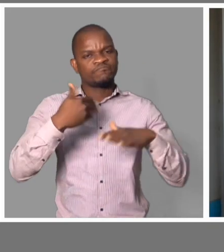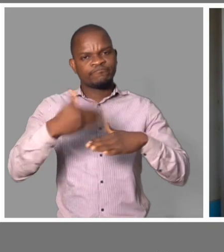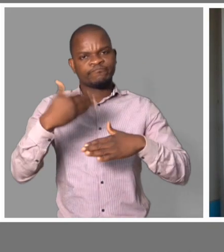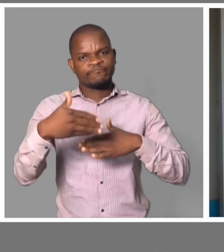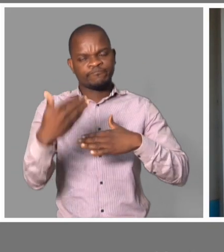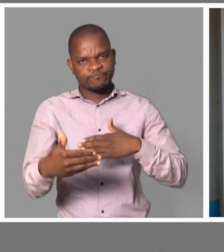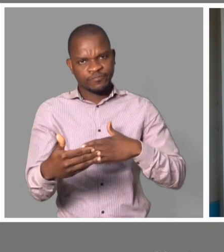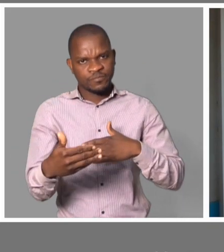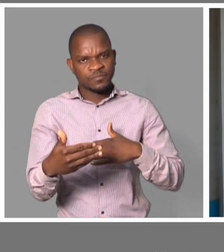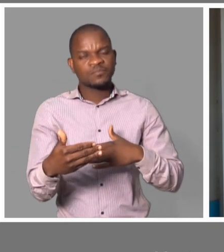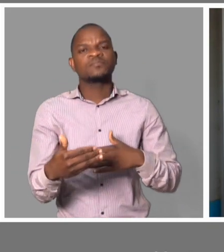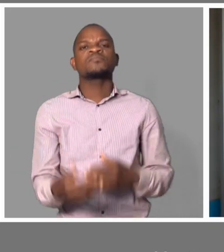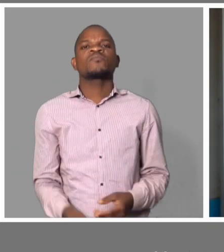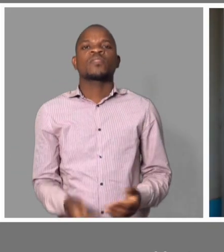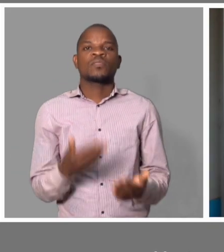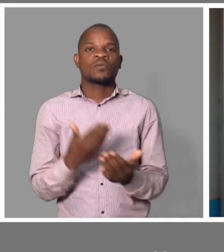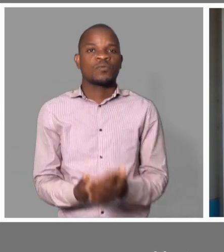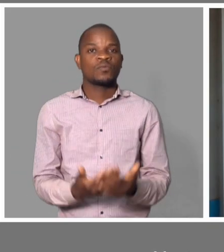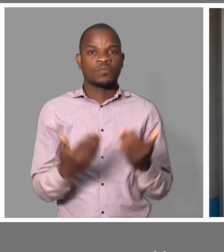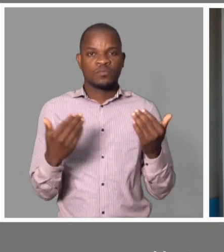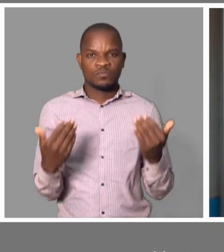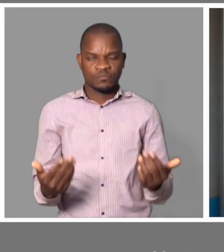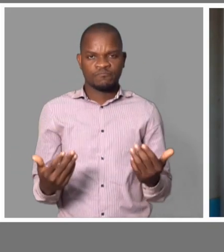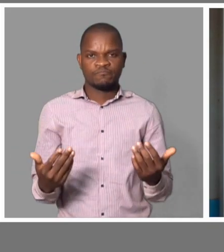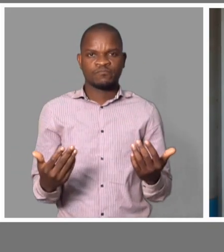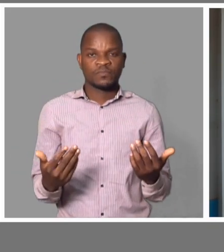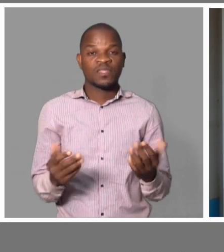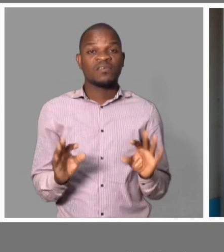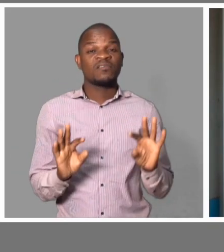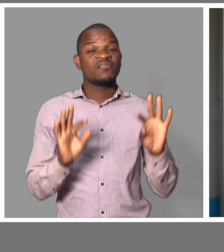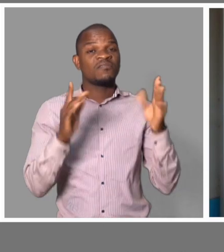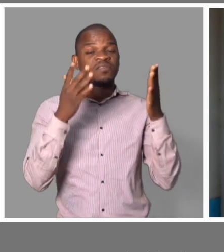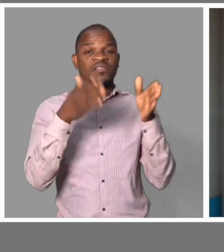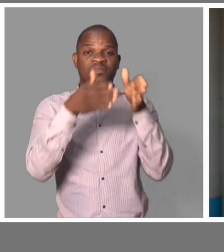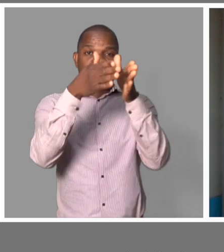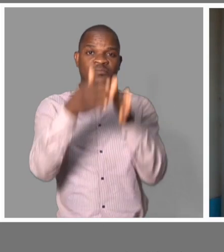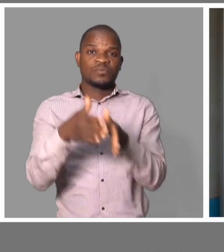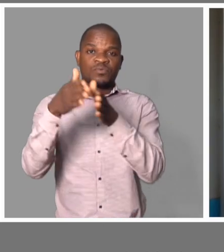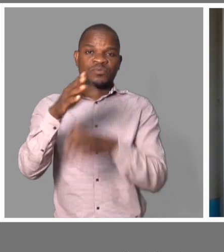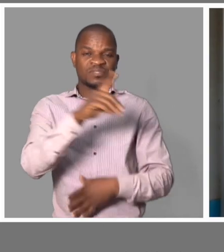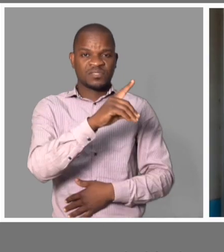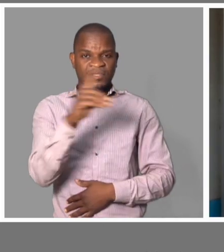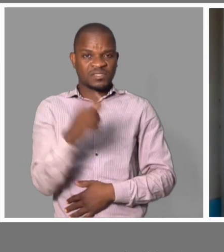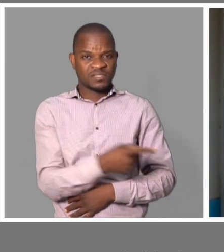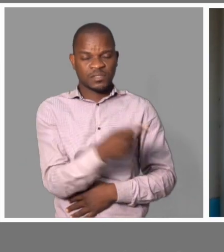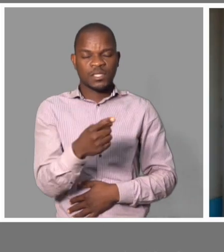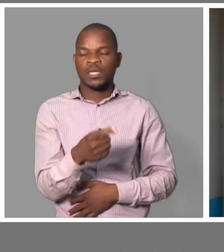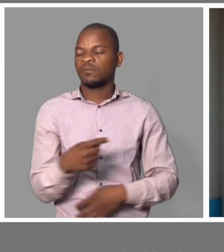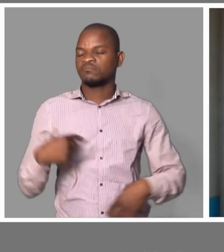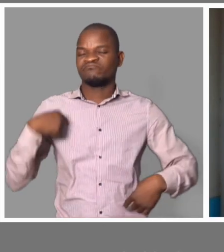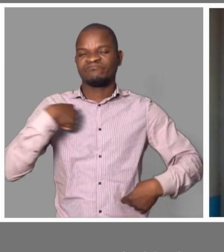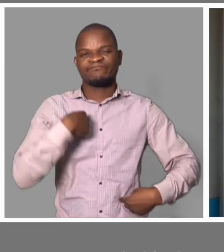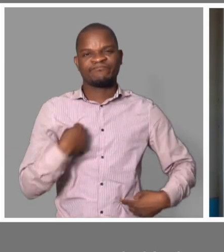do deficiente, porque a vida do deficiente é